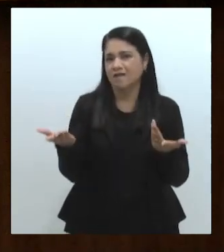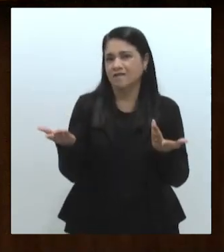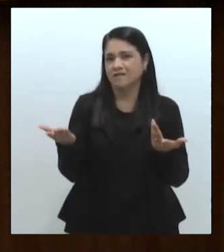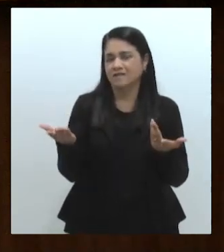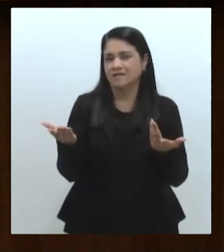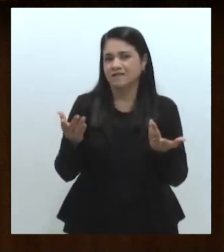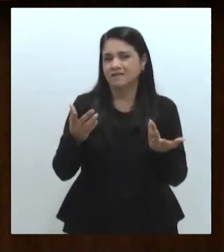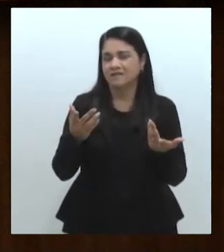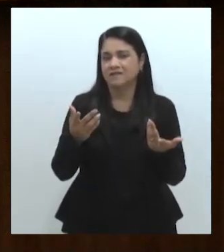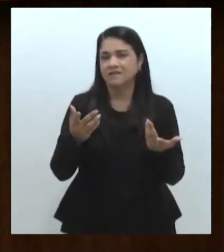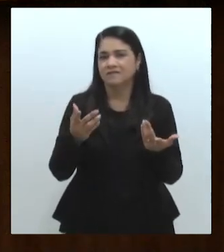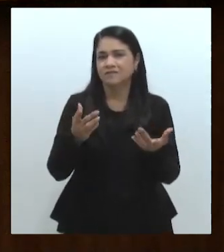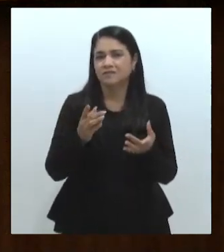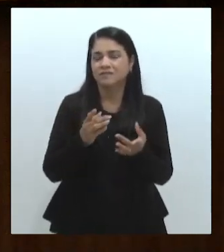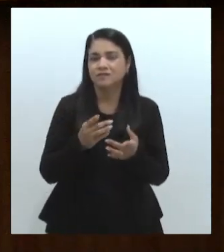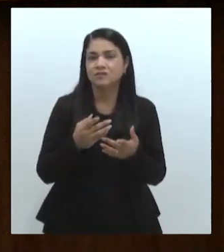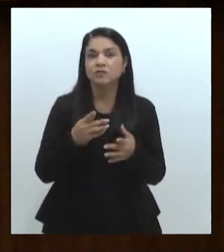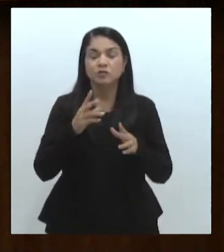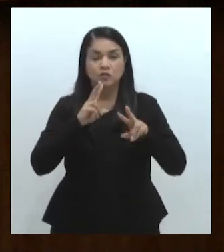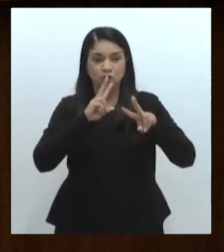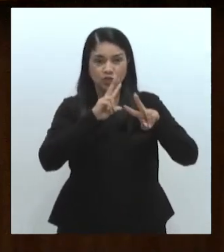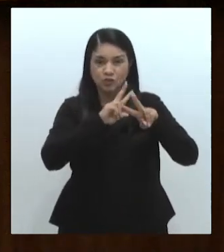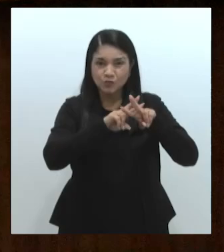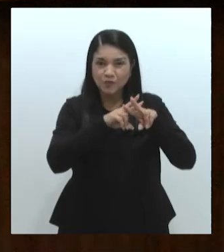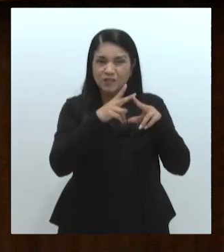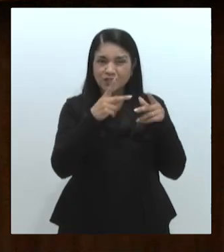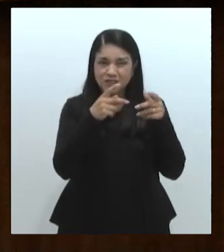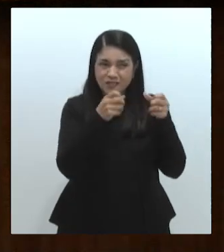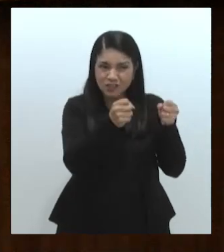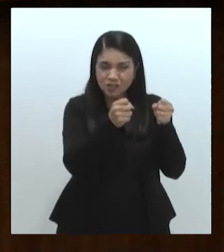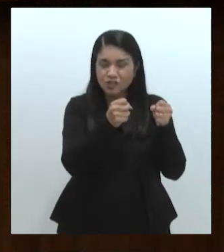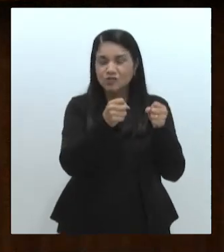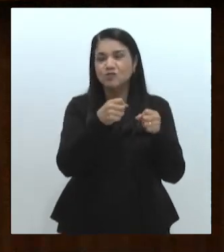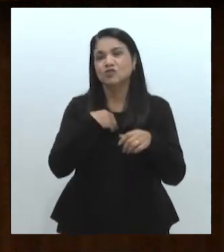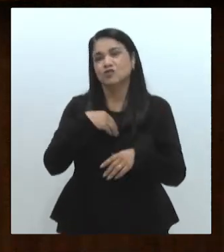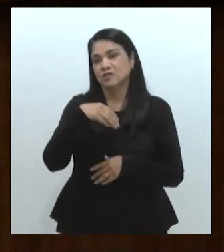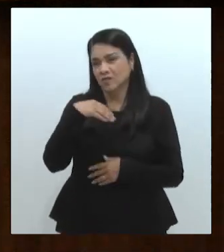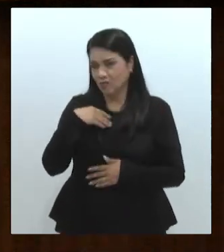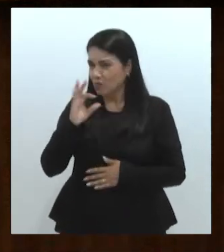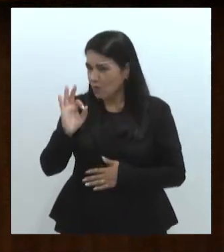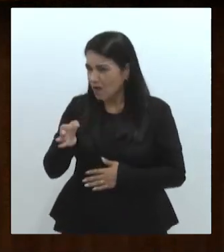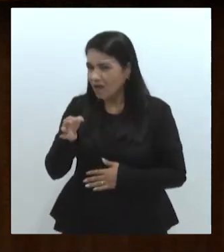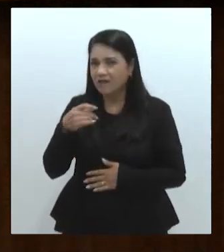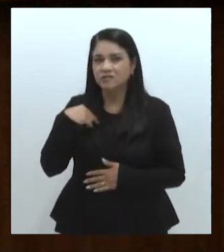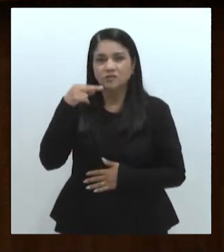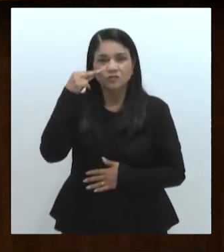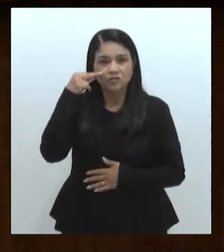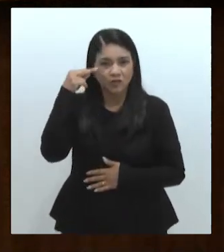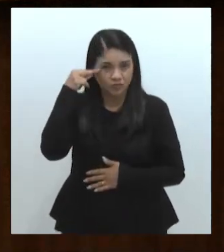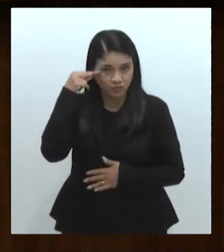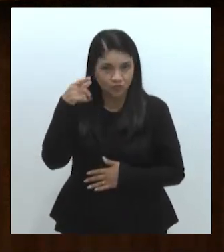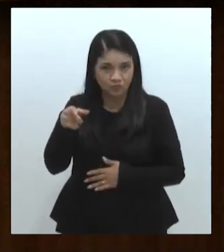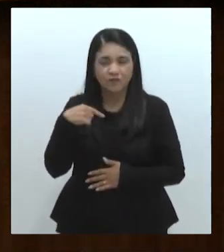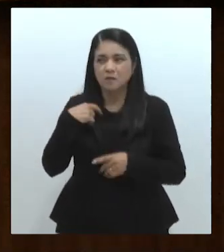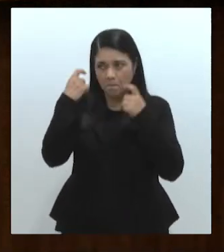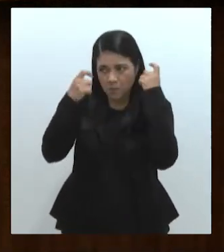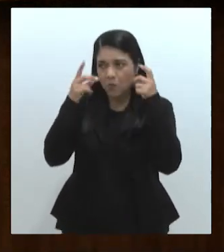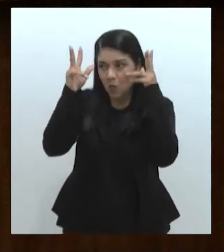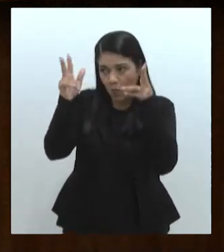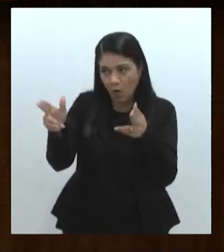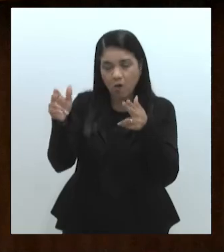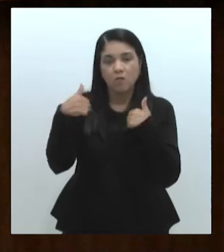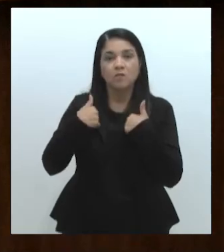presídios, presidente, deputada Tia Ju, Vossa Excelência, eu sei que também tem essa preocupação. Os presídios, presidente